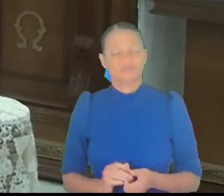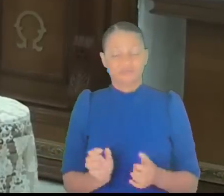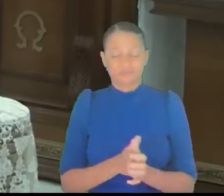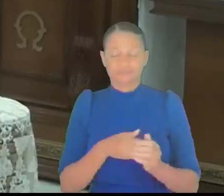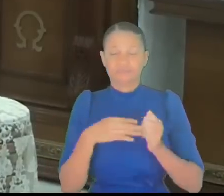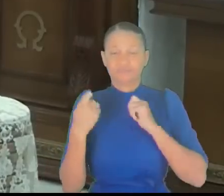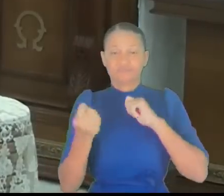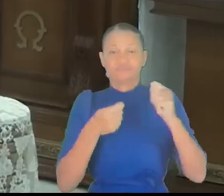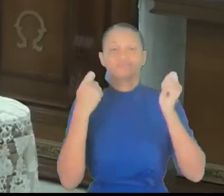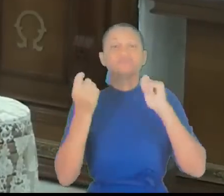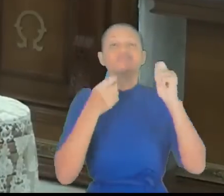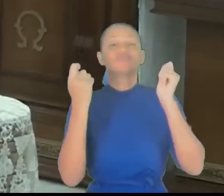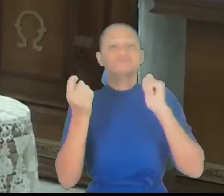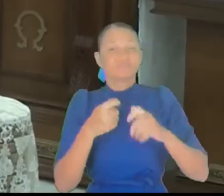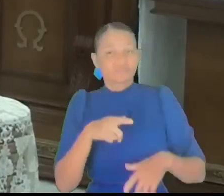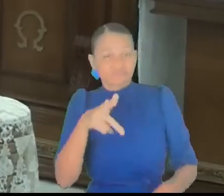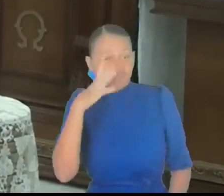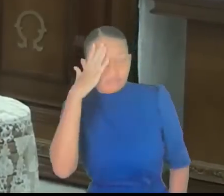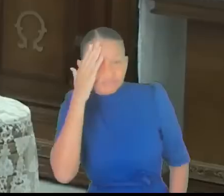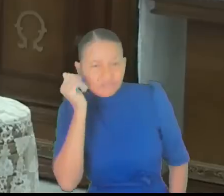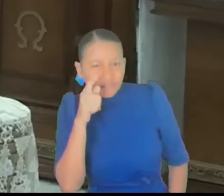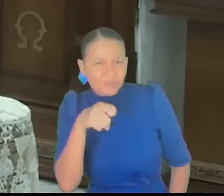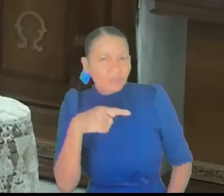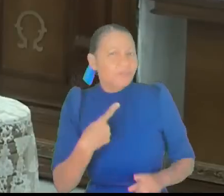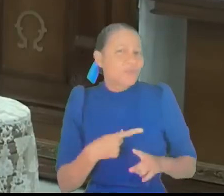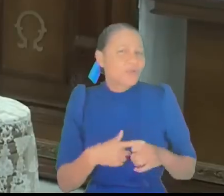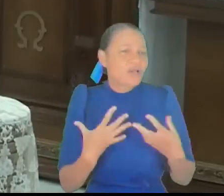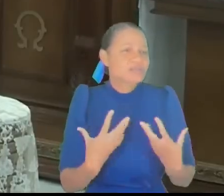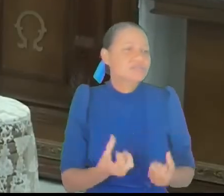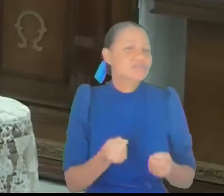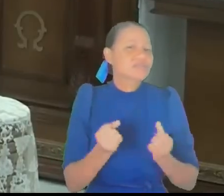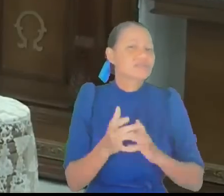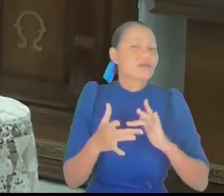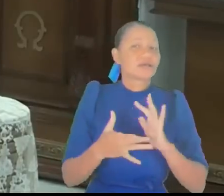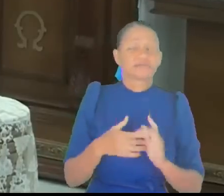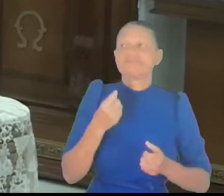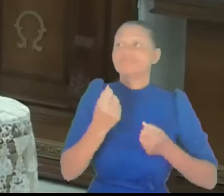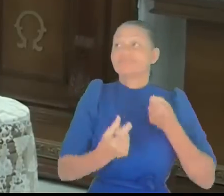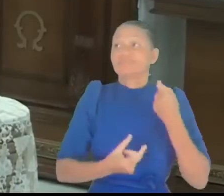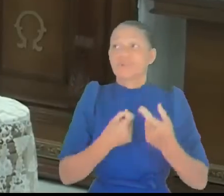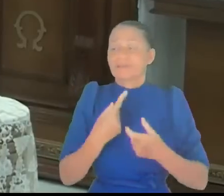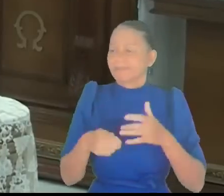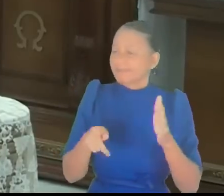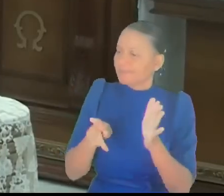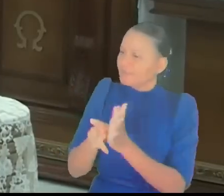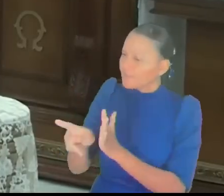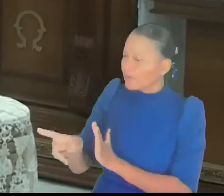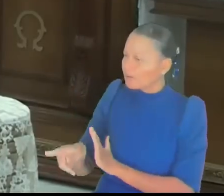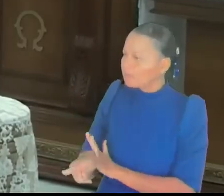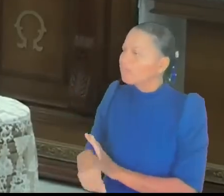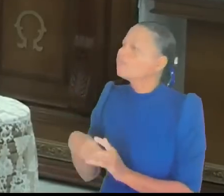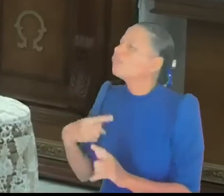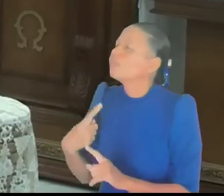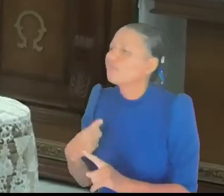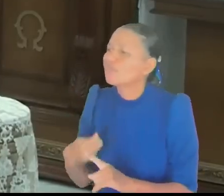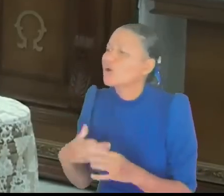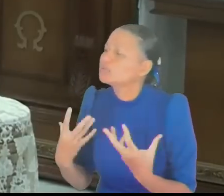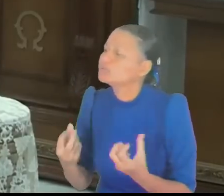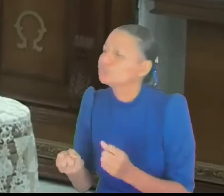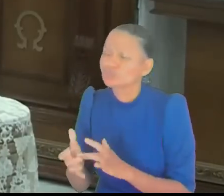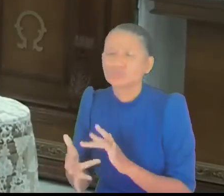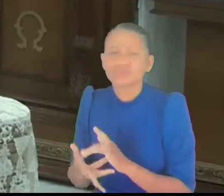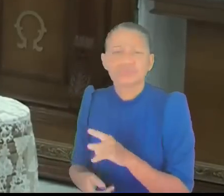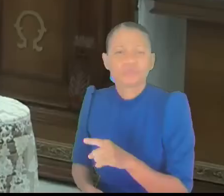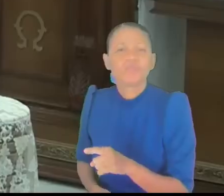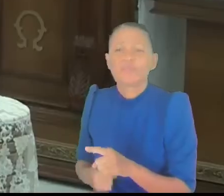Aleluia. Você sabe para que você foi crente? Geralmente quando a gente pergunta às pessoas por que você foi crente? Por que